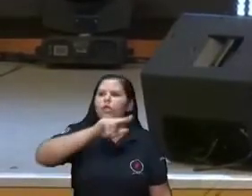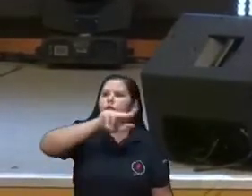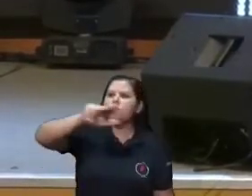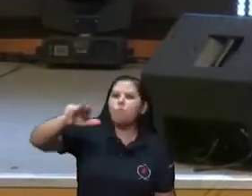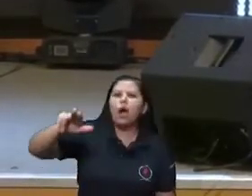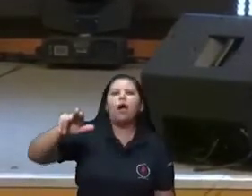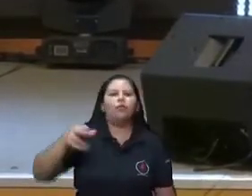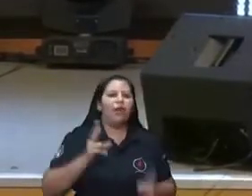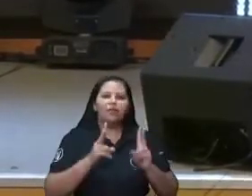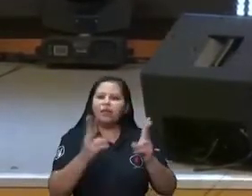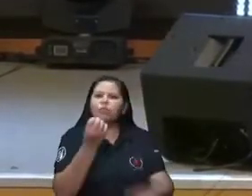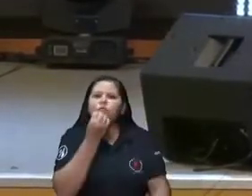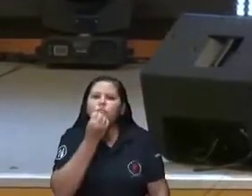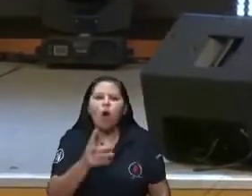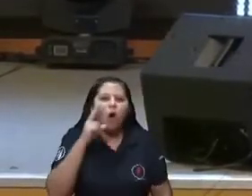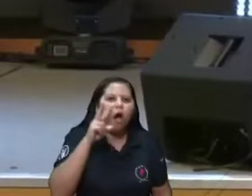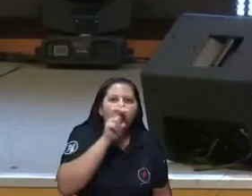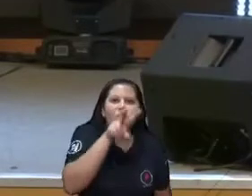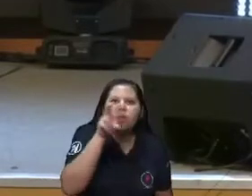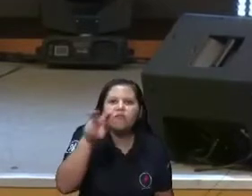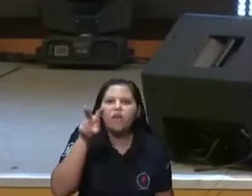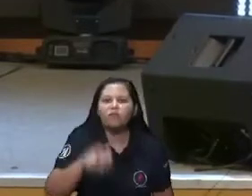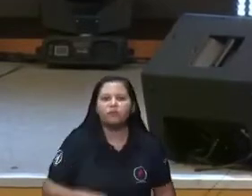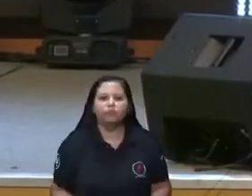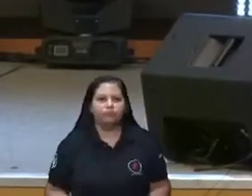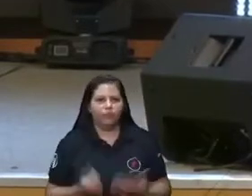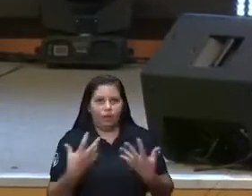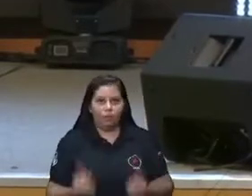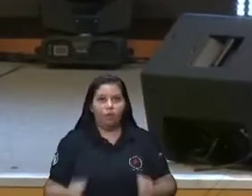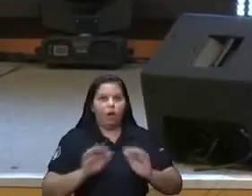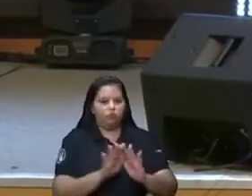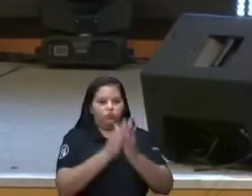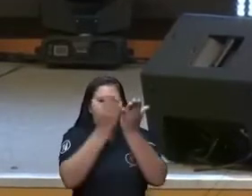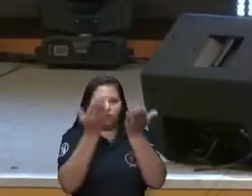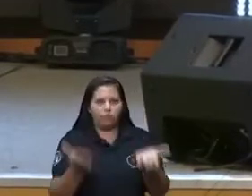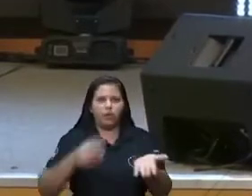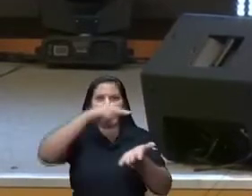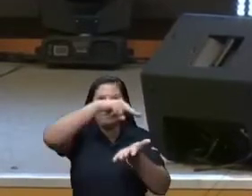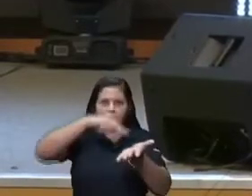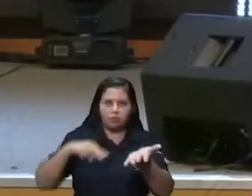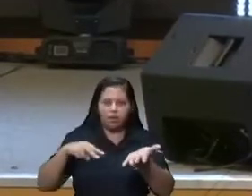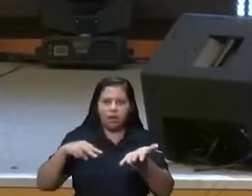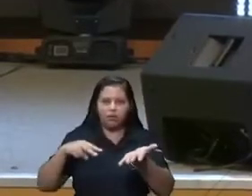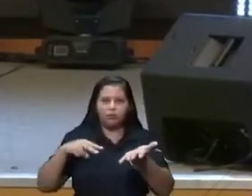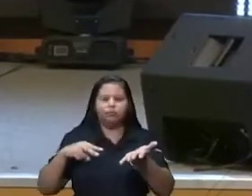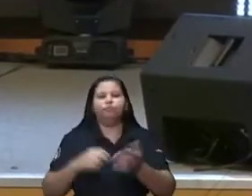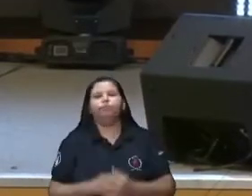sempre bom revê-los. Abramos as nossas Bíblias no livro do Gênesis,